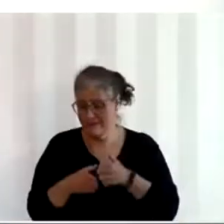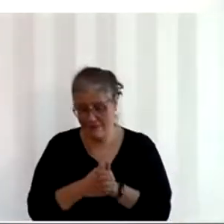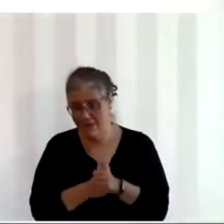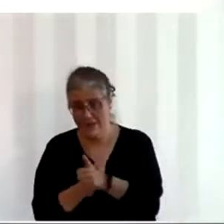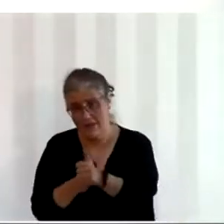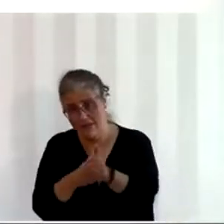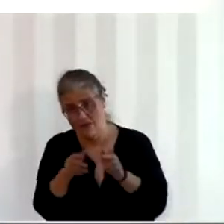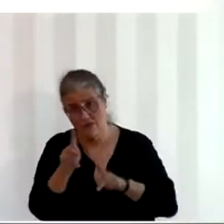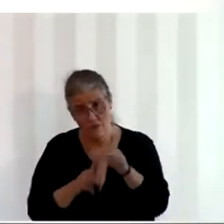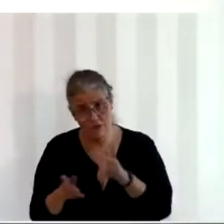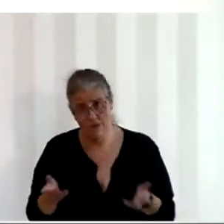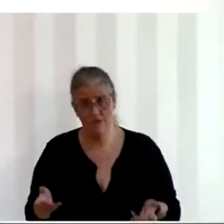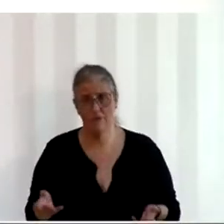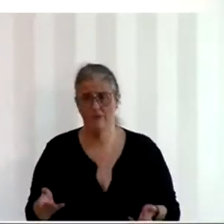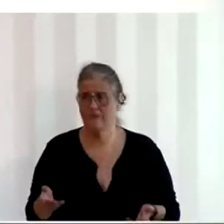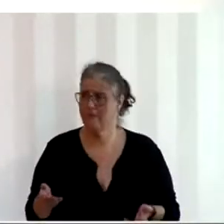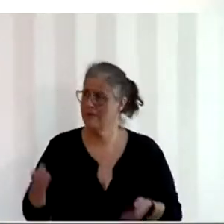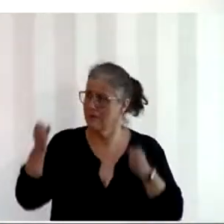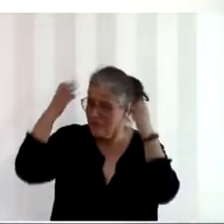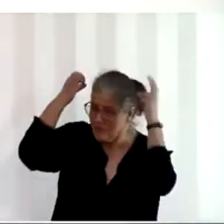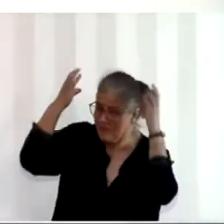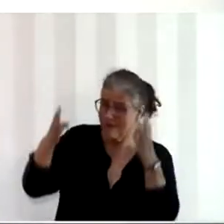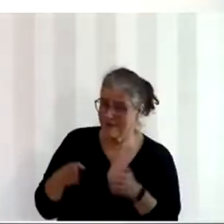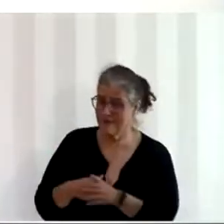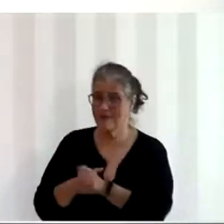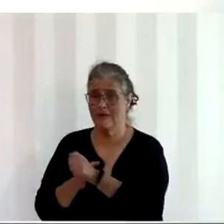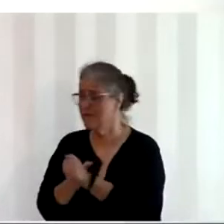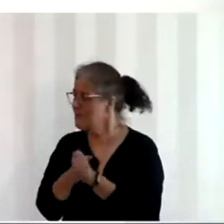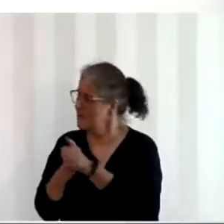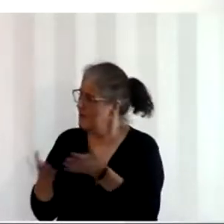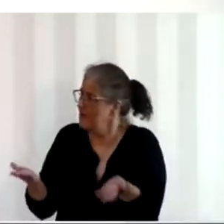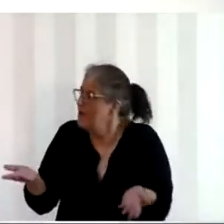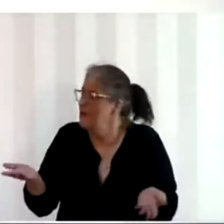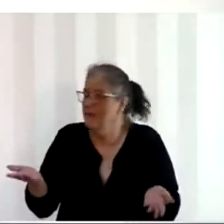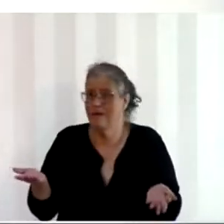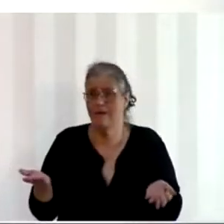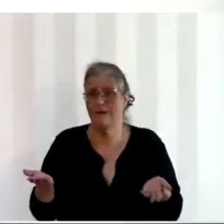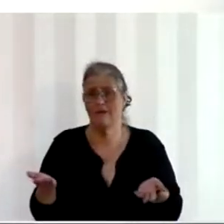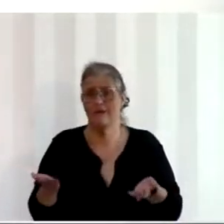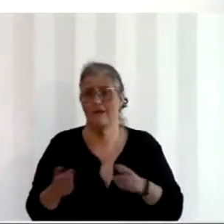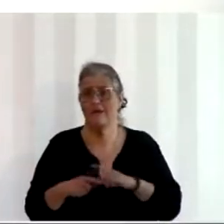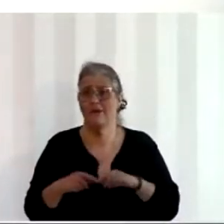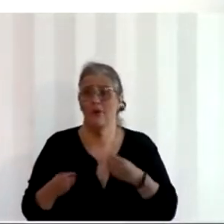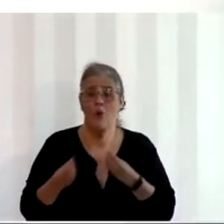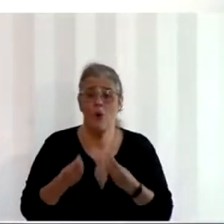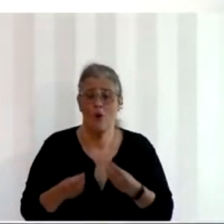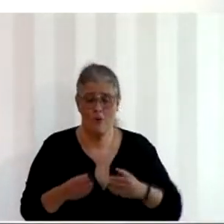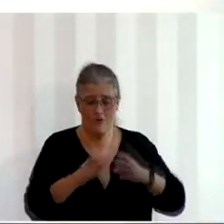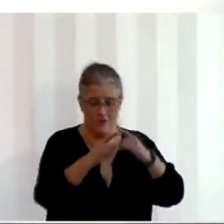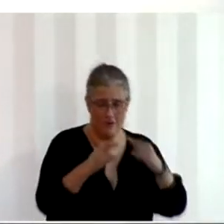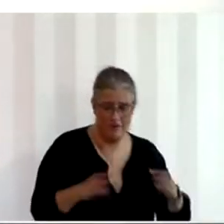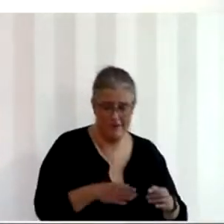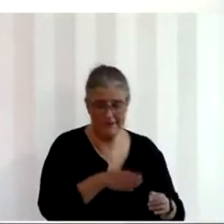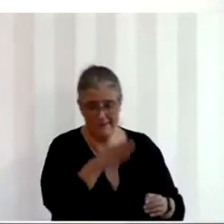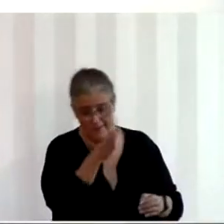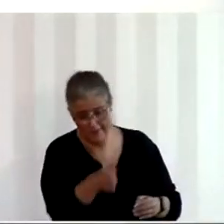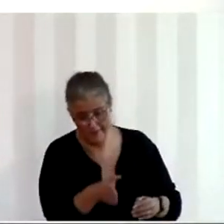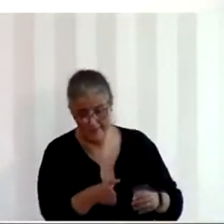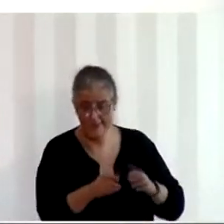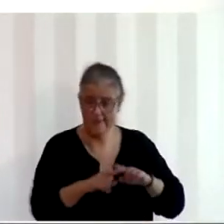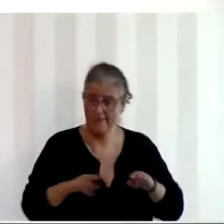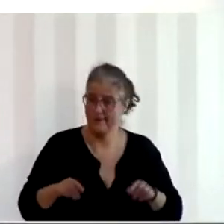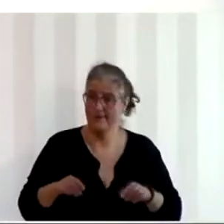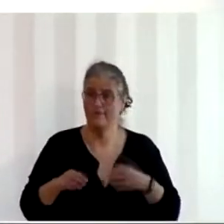pelo deserto? Não era Moisés que deveria dizer quando eles deveriam marchar ou quando eles deveriam acampar? Moisés é